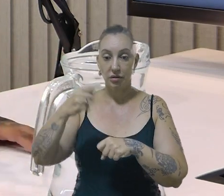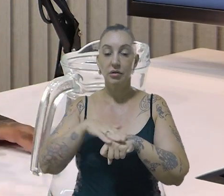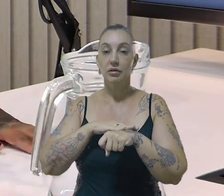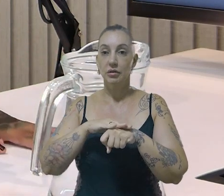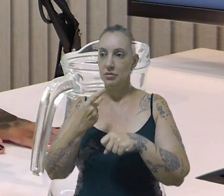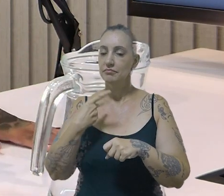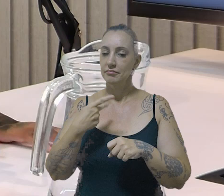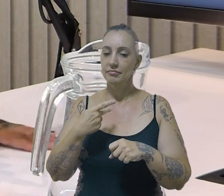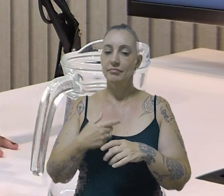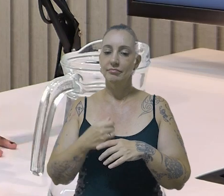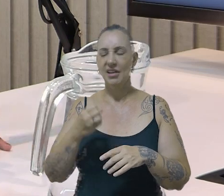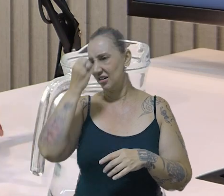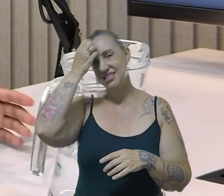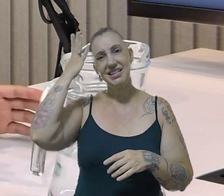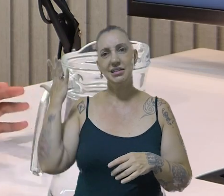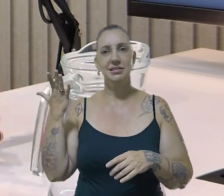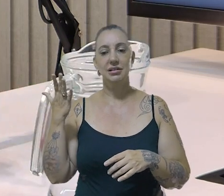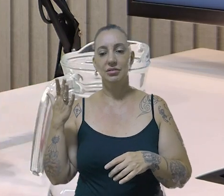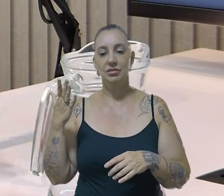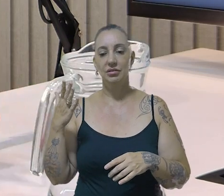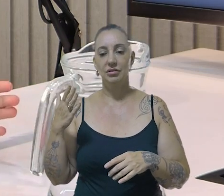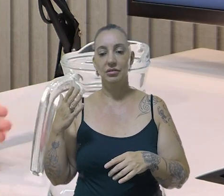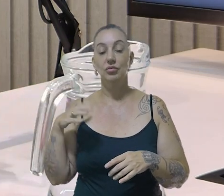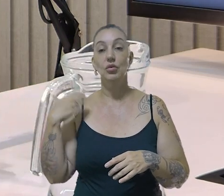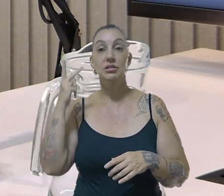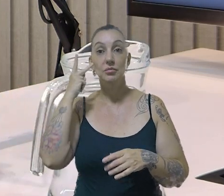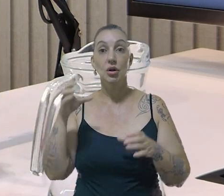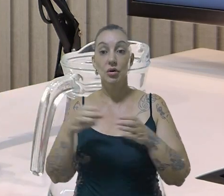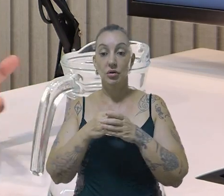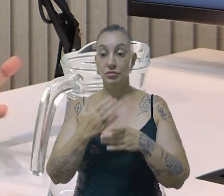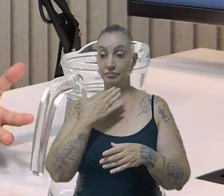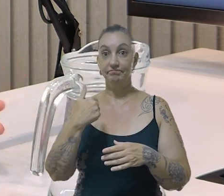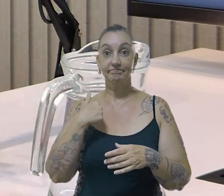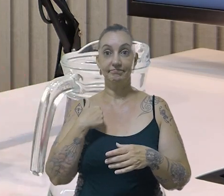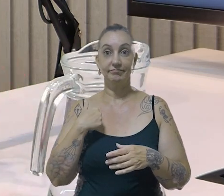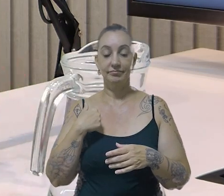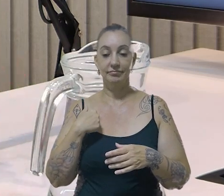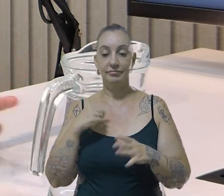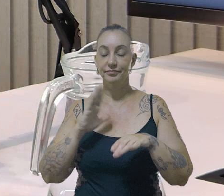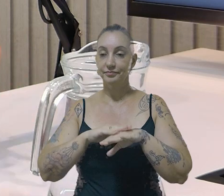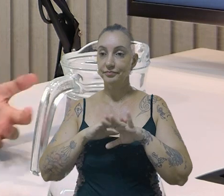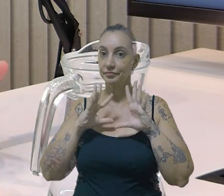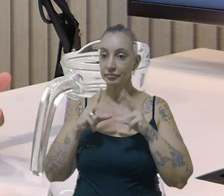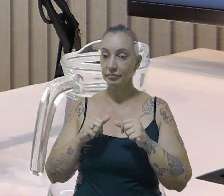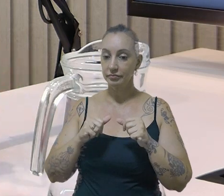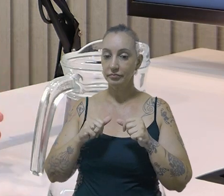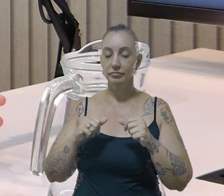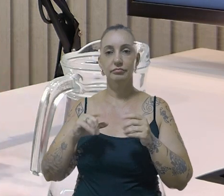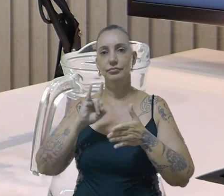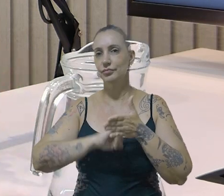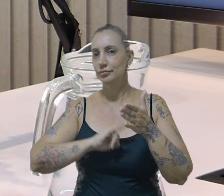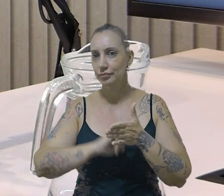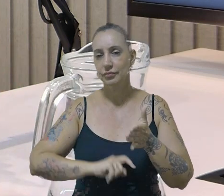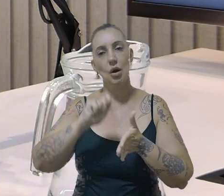tinha meio que esquecido quando a São Paulo companhia de fato entrou em contato para fazer toda a burocracia e a parte